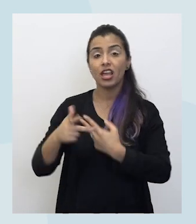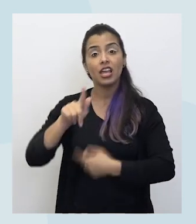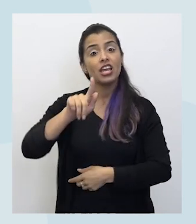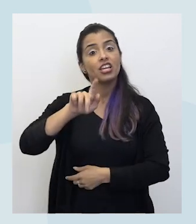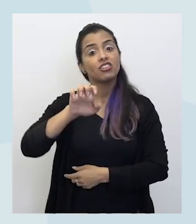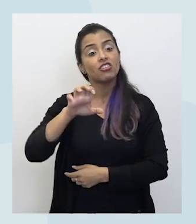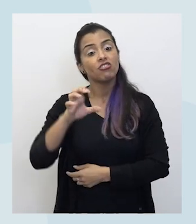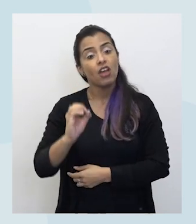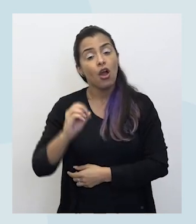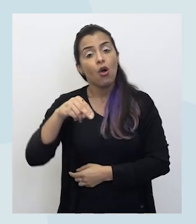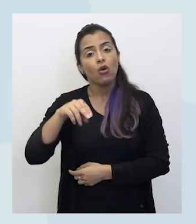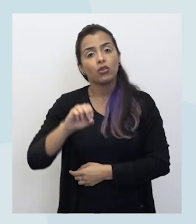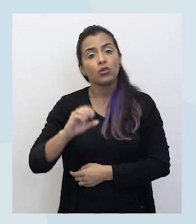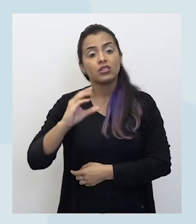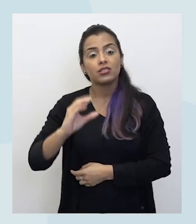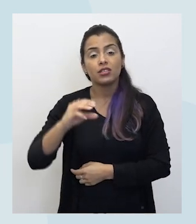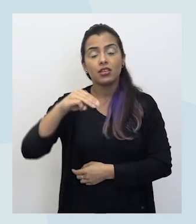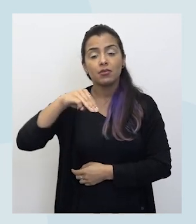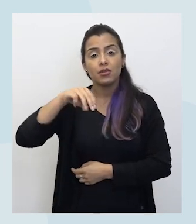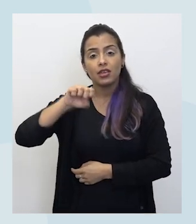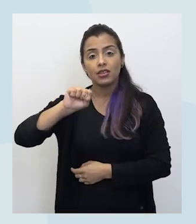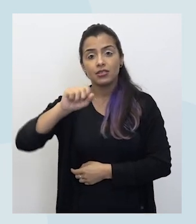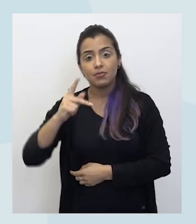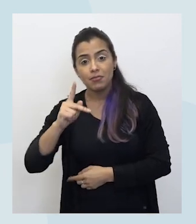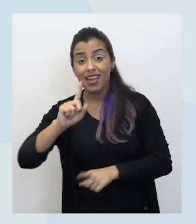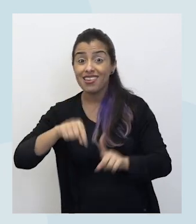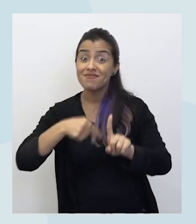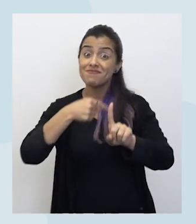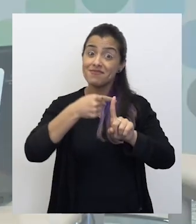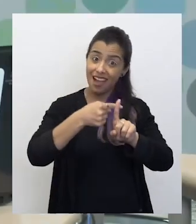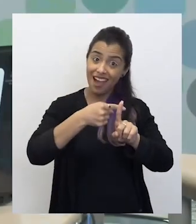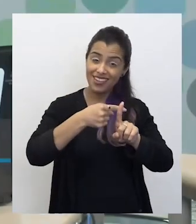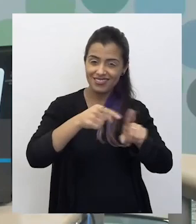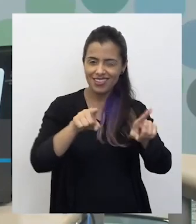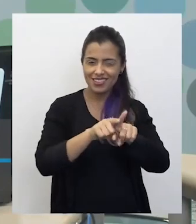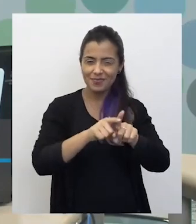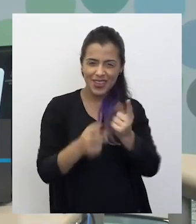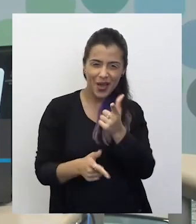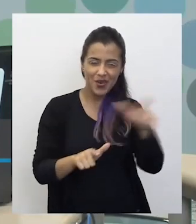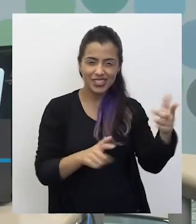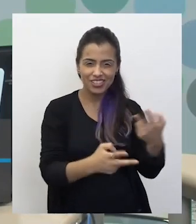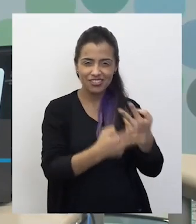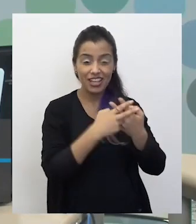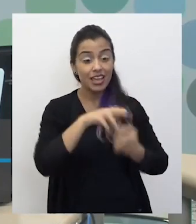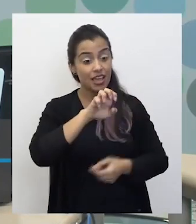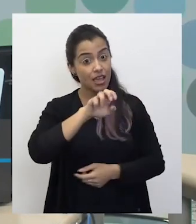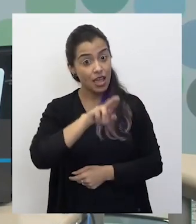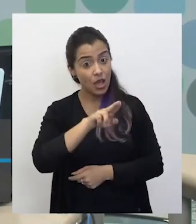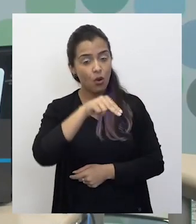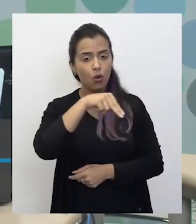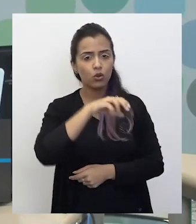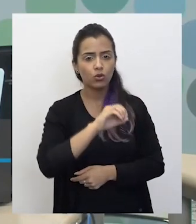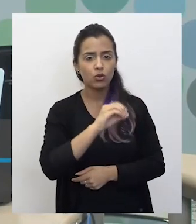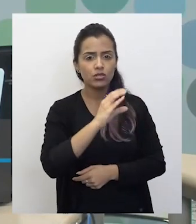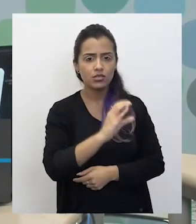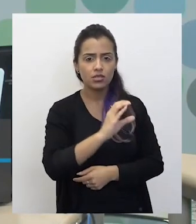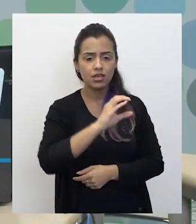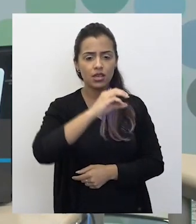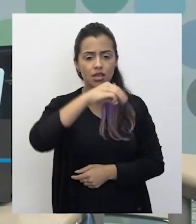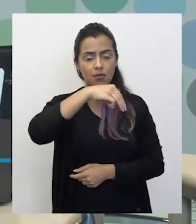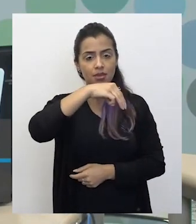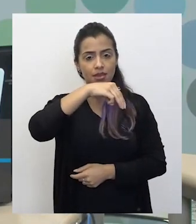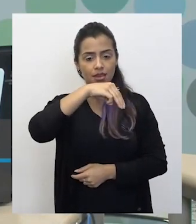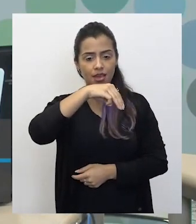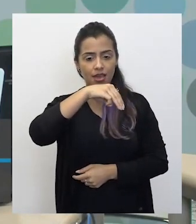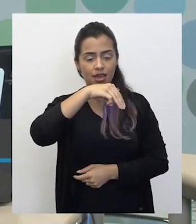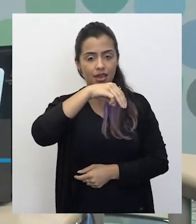#GelNoCMSP e também utilizando a hashtag #EuNoCMSP. A gente consegue aí encontrar essas, tá até aparecendo aqui para vocês, ó, aqui na